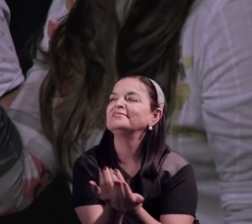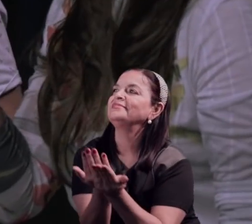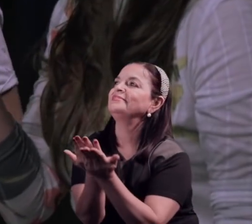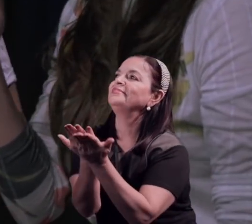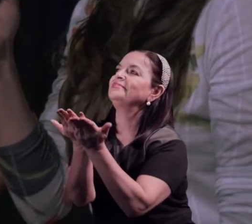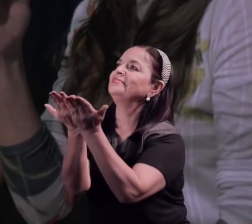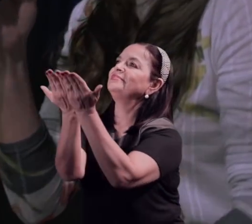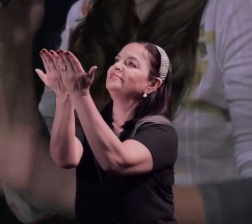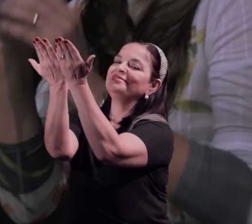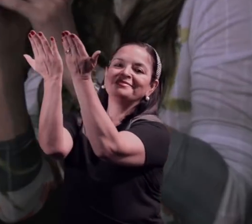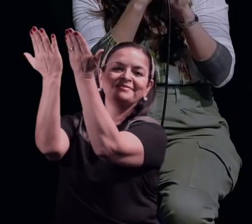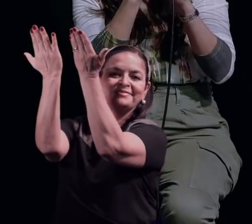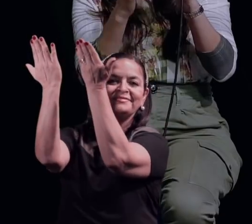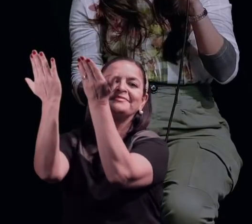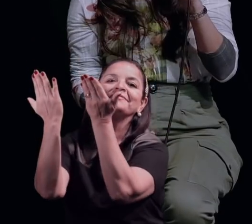oferecer-te